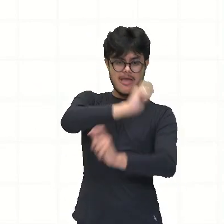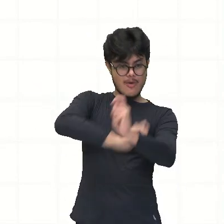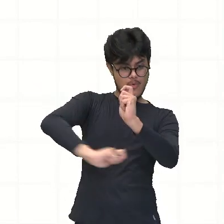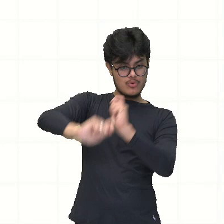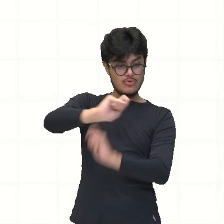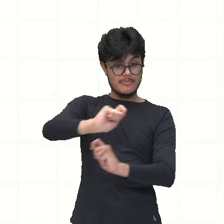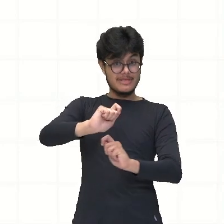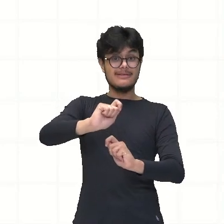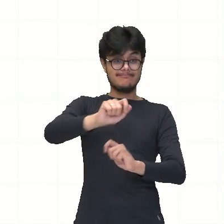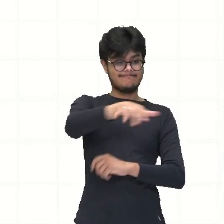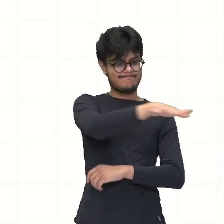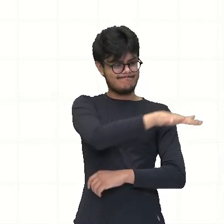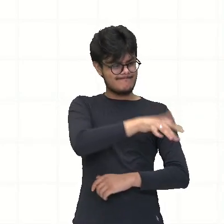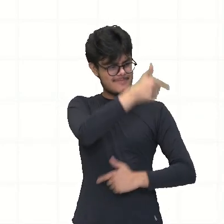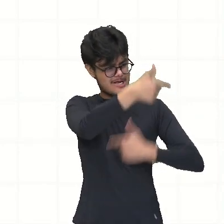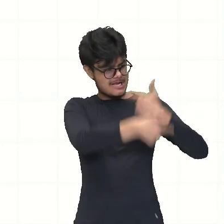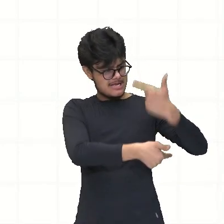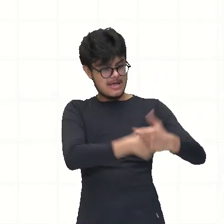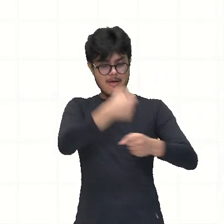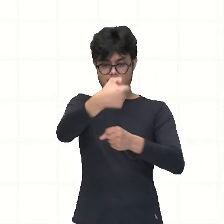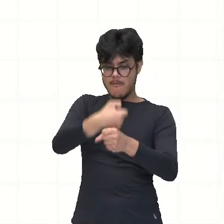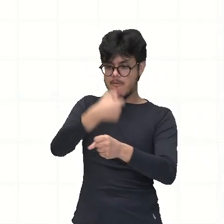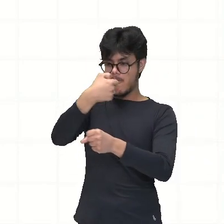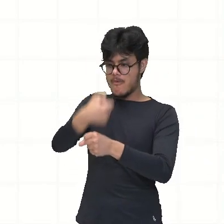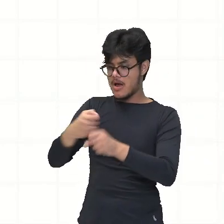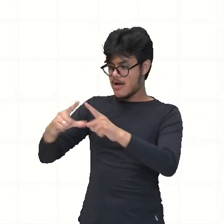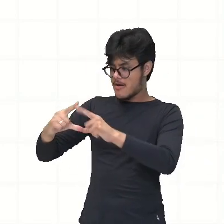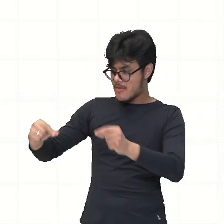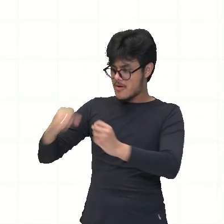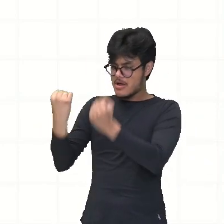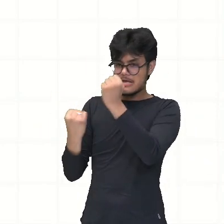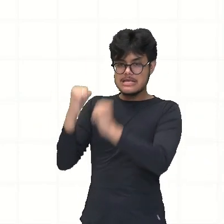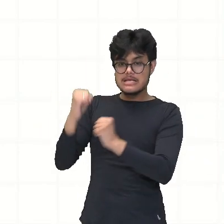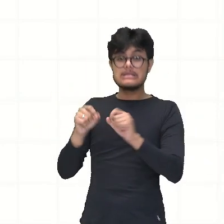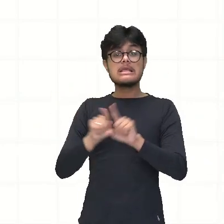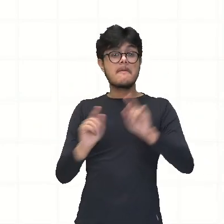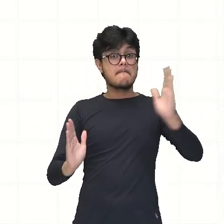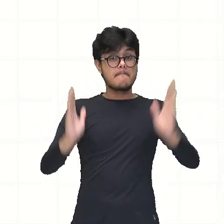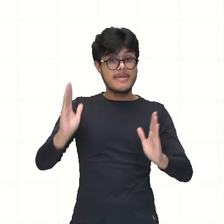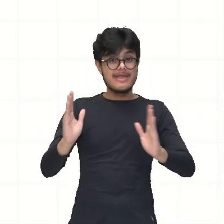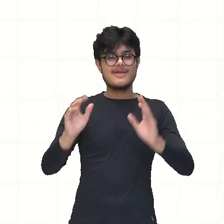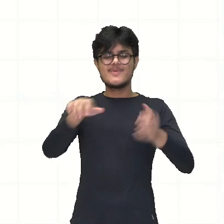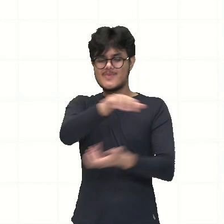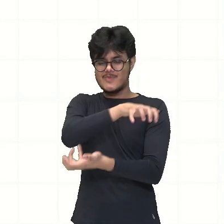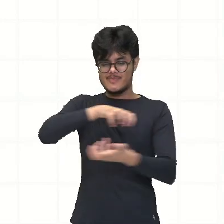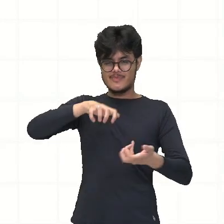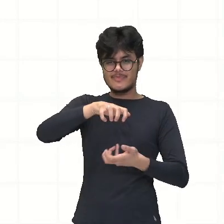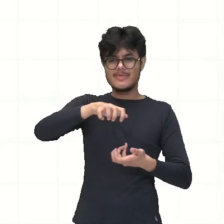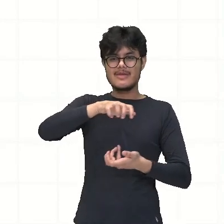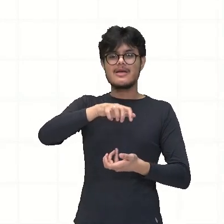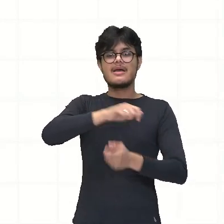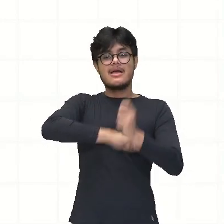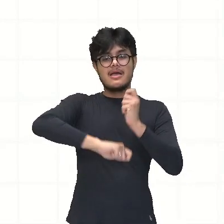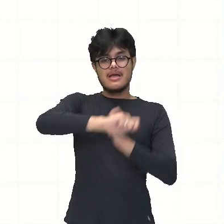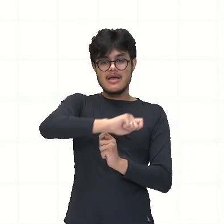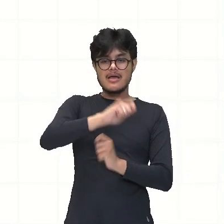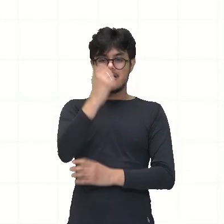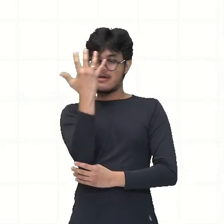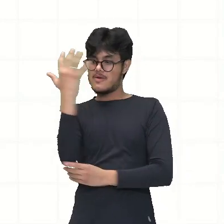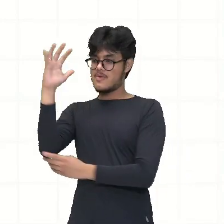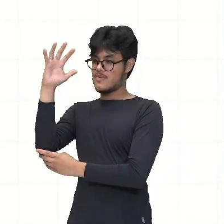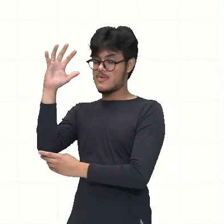regiões. A gente ainda tem também ali a questão da borracha, né? No estado do Acre, principalmente,